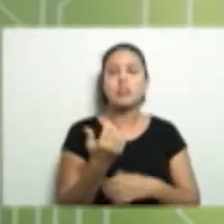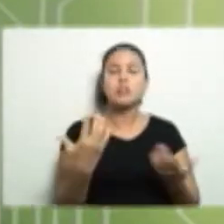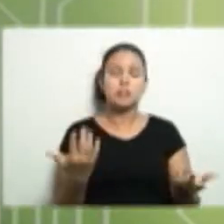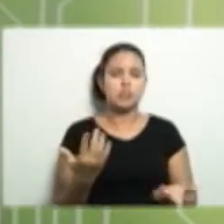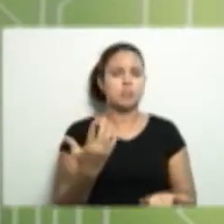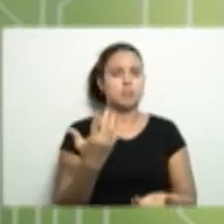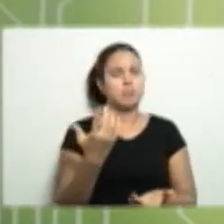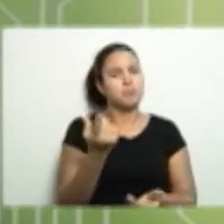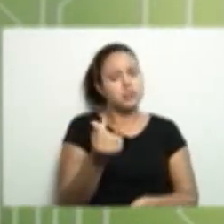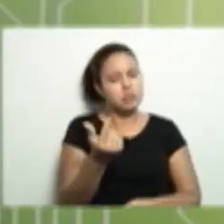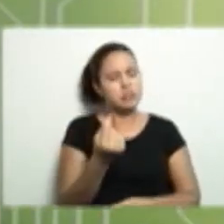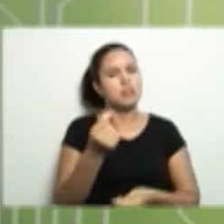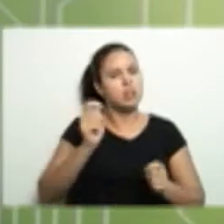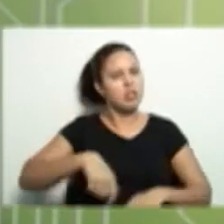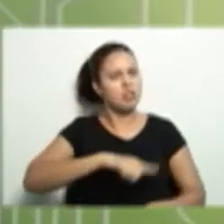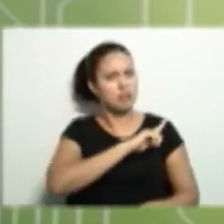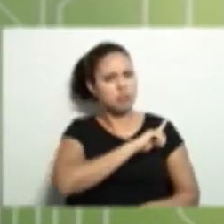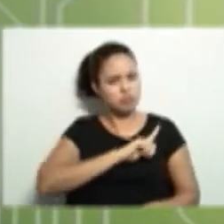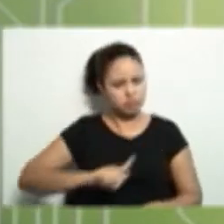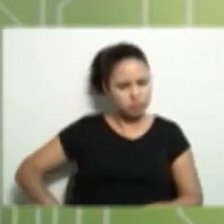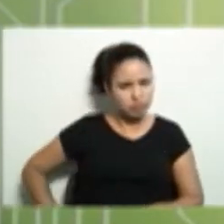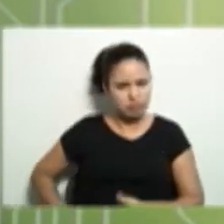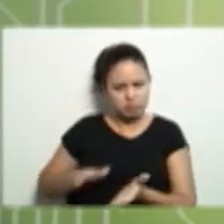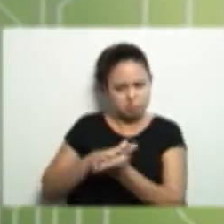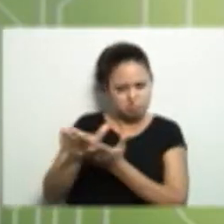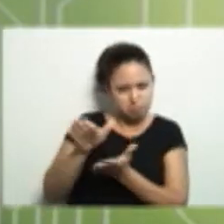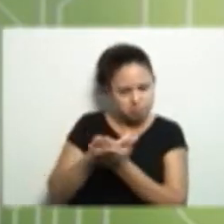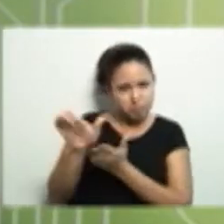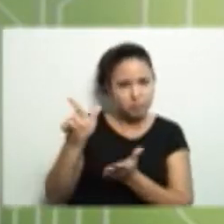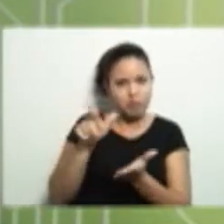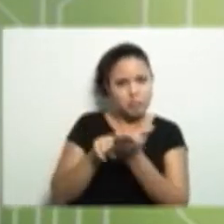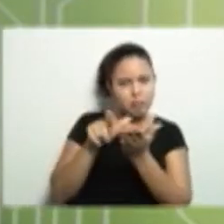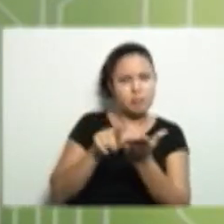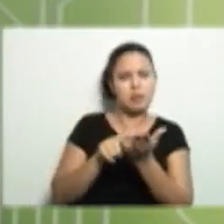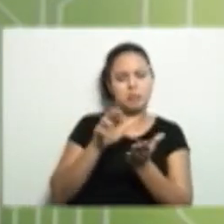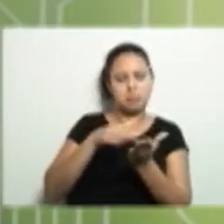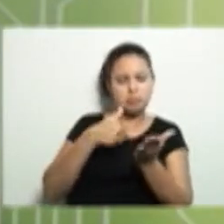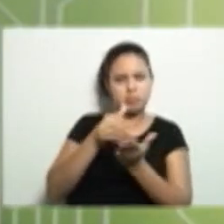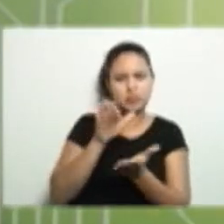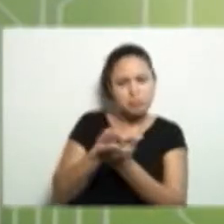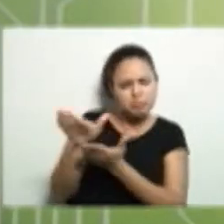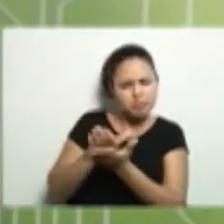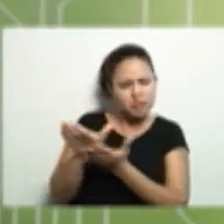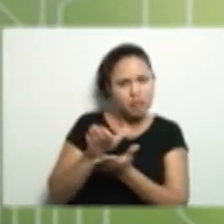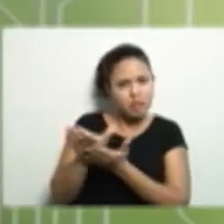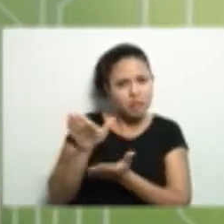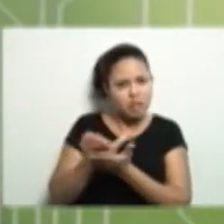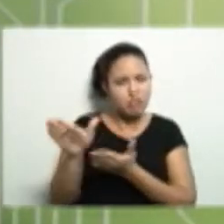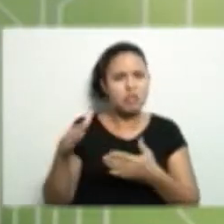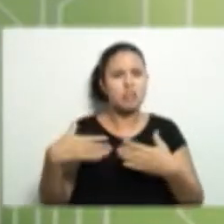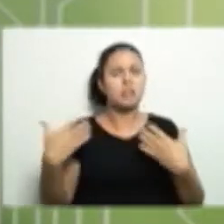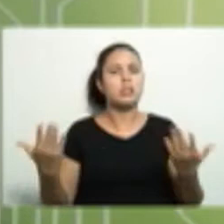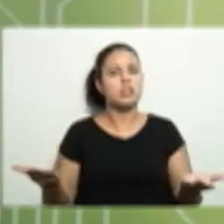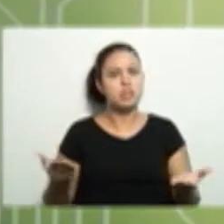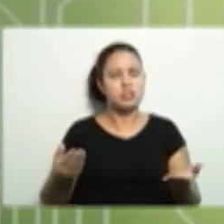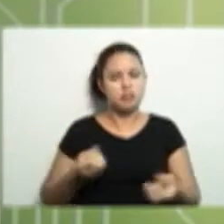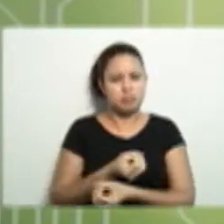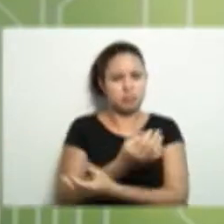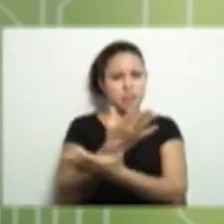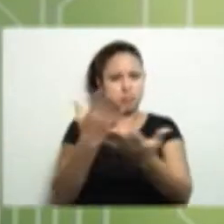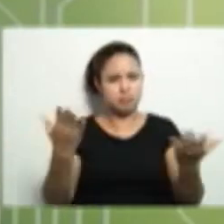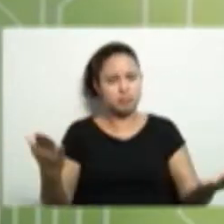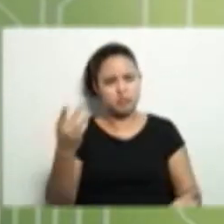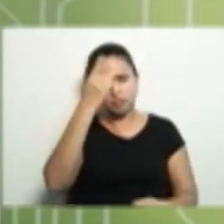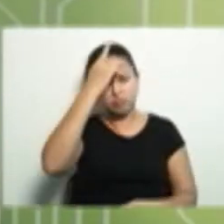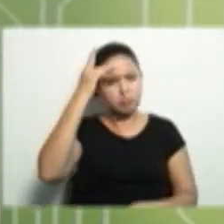mais. O governo tem a máquina, ele tem o papel, tem a tinta. Por que ele não imprime mais dinheiro? Por que com isso ele não distribui dinheiro para todo